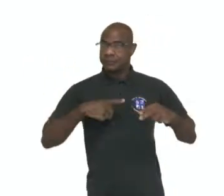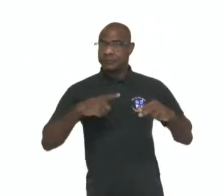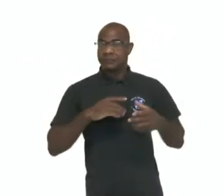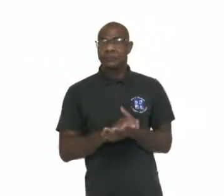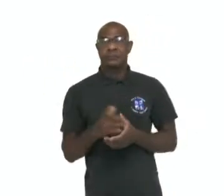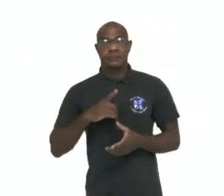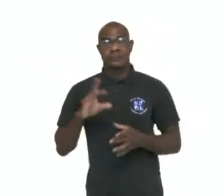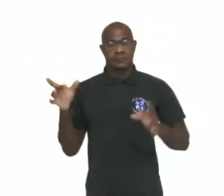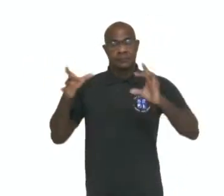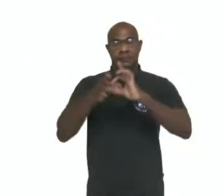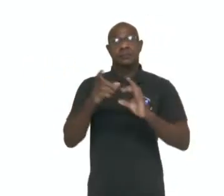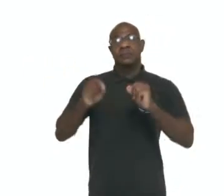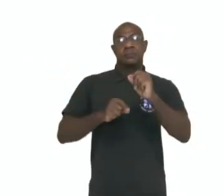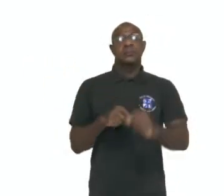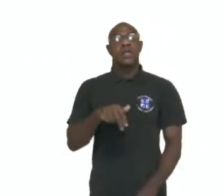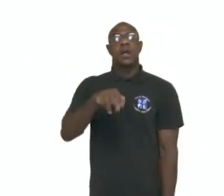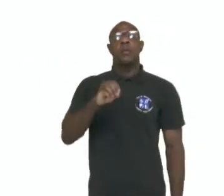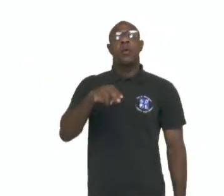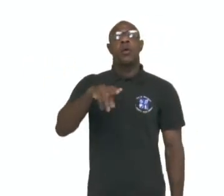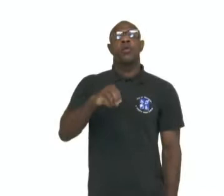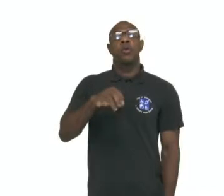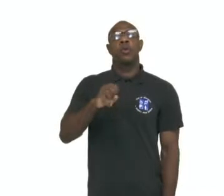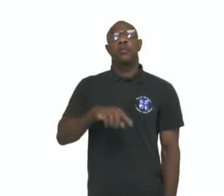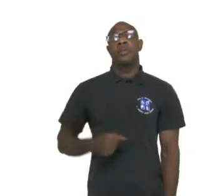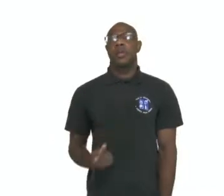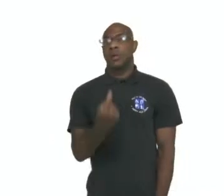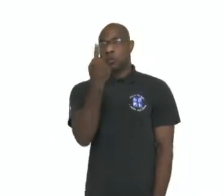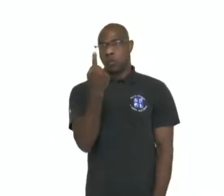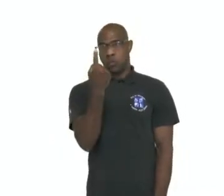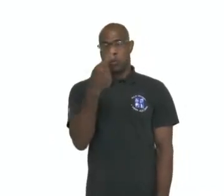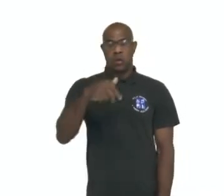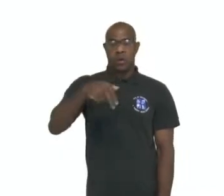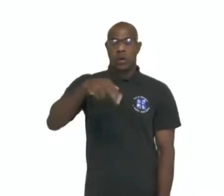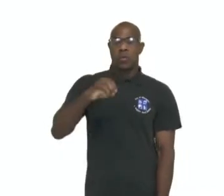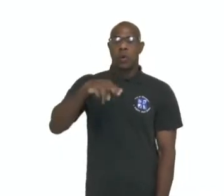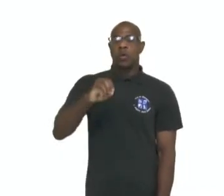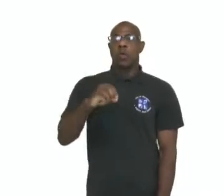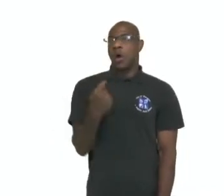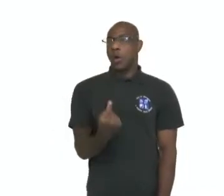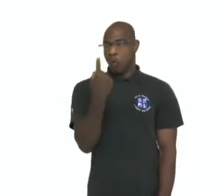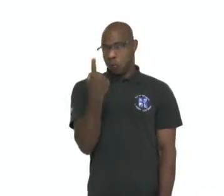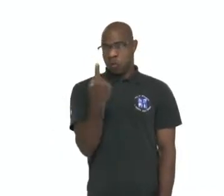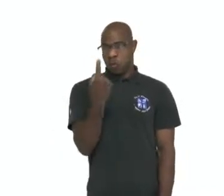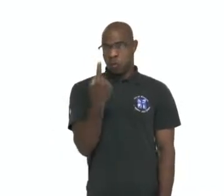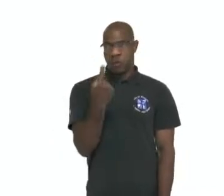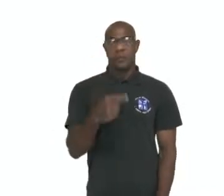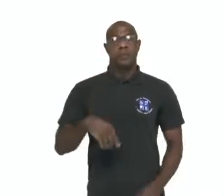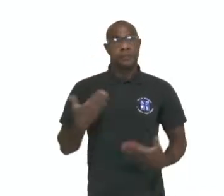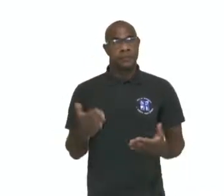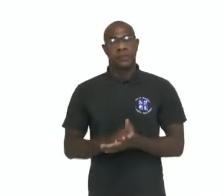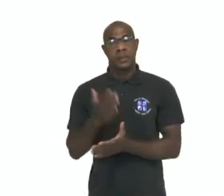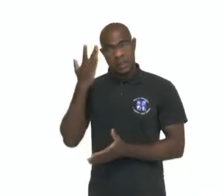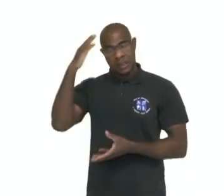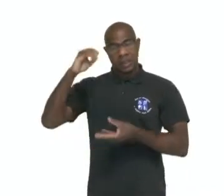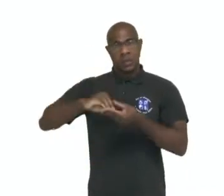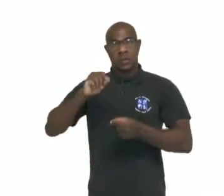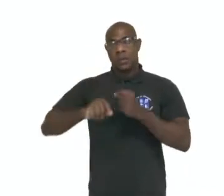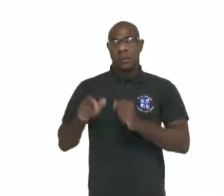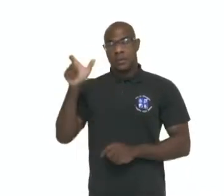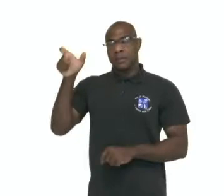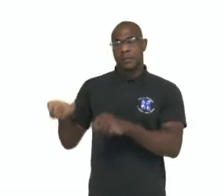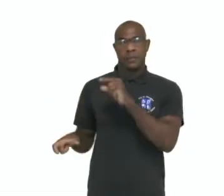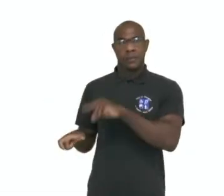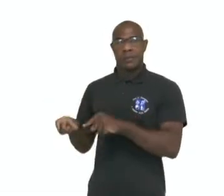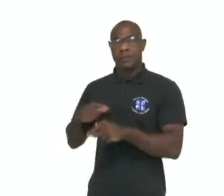associado à monossomia, mono de um. Vamos entender. Então, o indivíduo